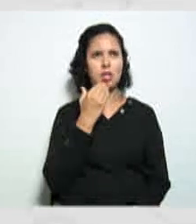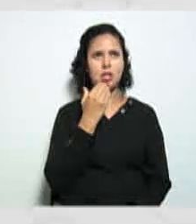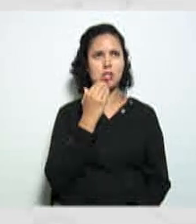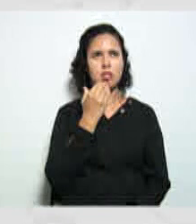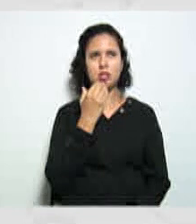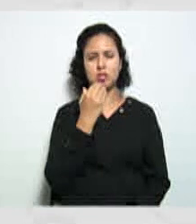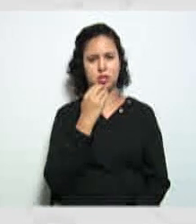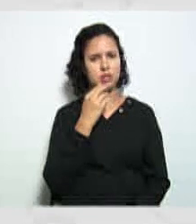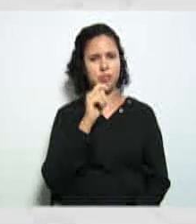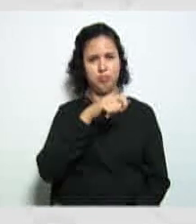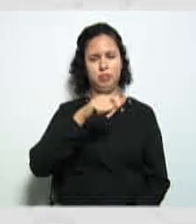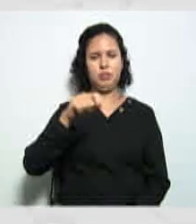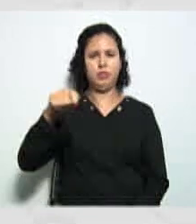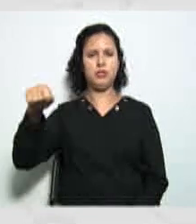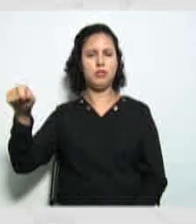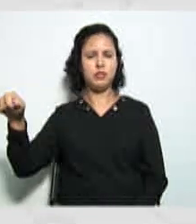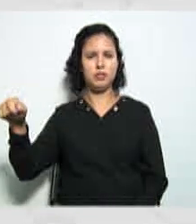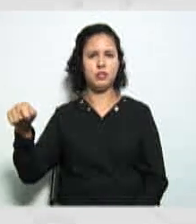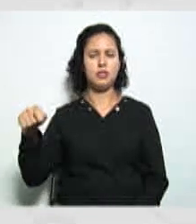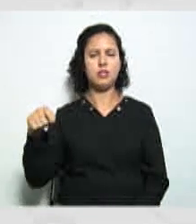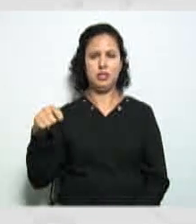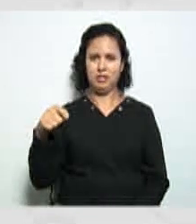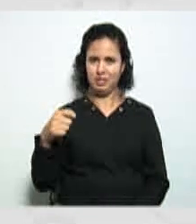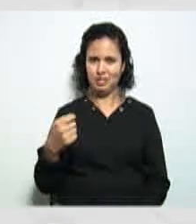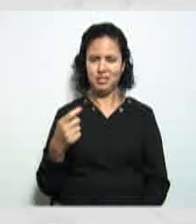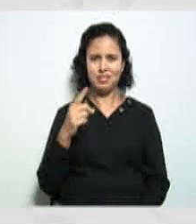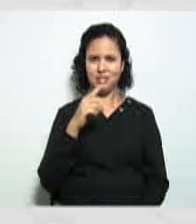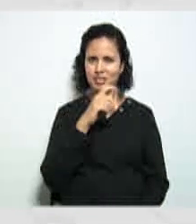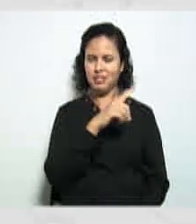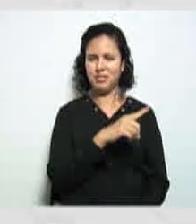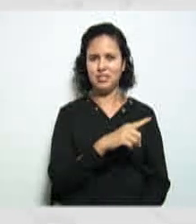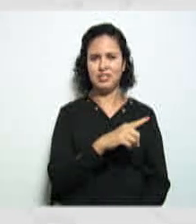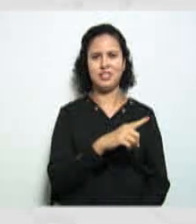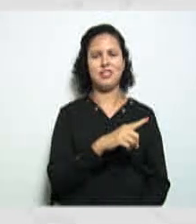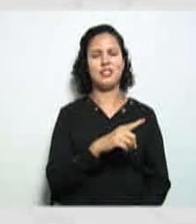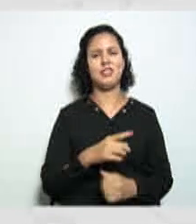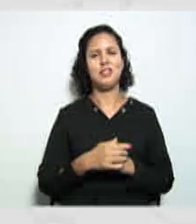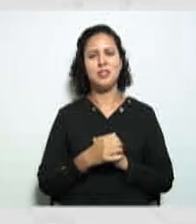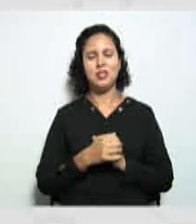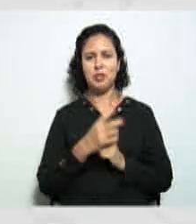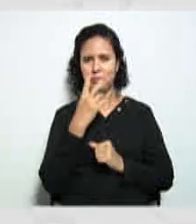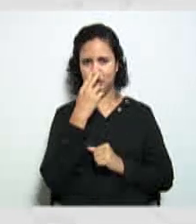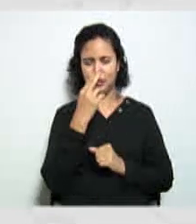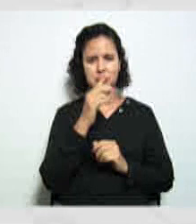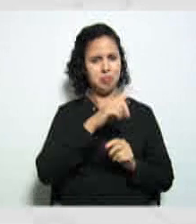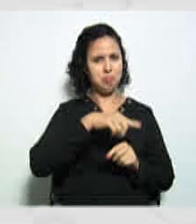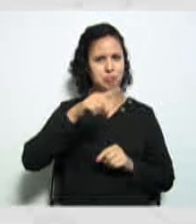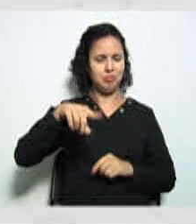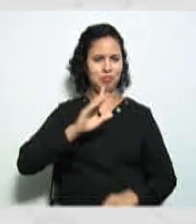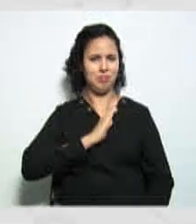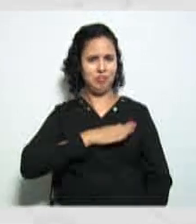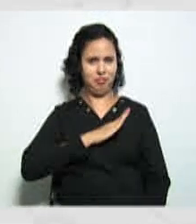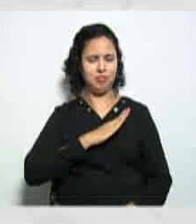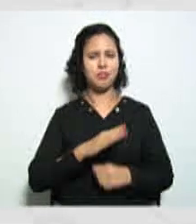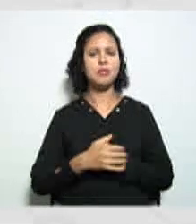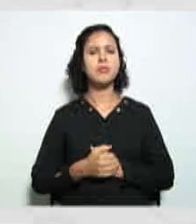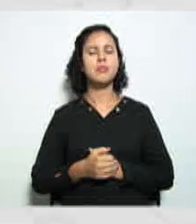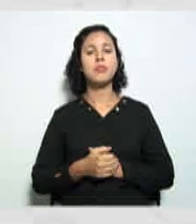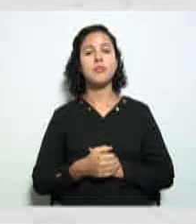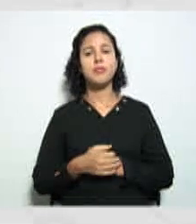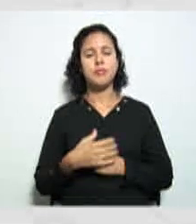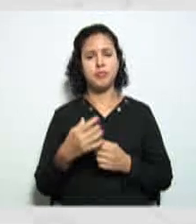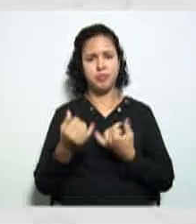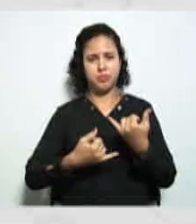da saúde, não sabe? Do coração, não é? né, gente? Que Como vai... um eletro. Tá parecendo um eletro. Então,